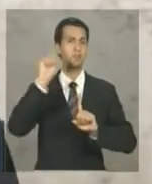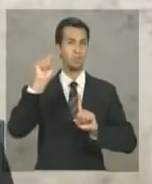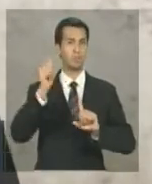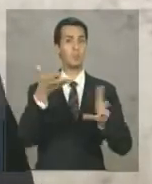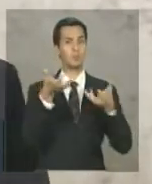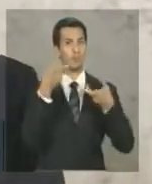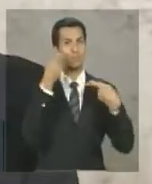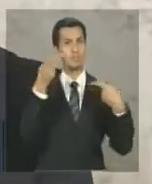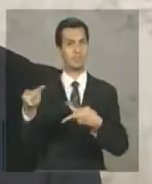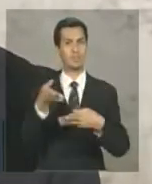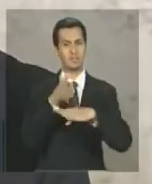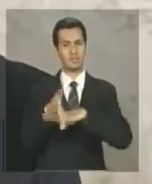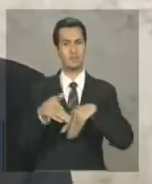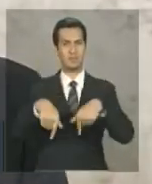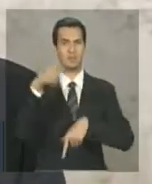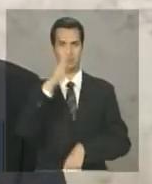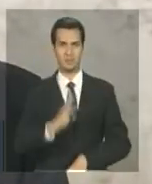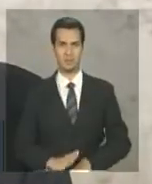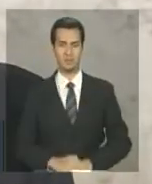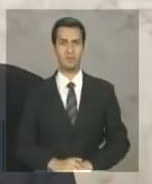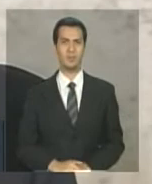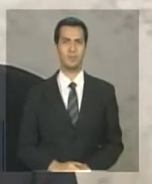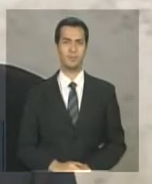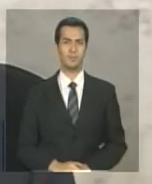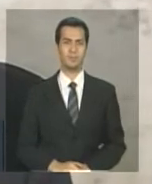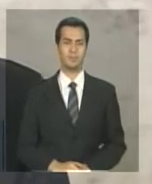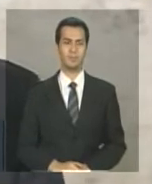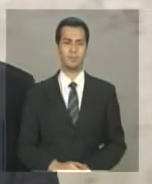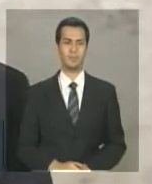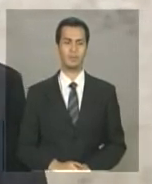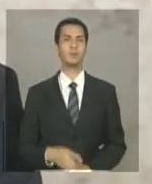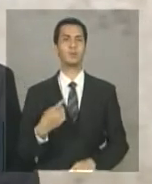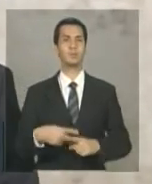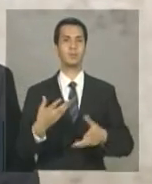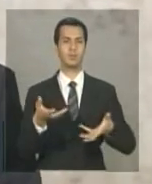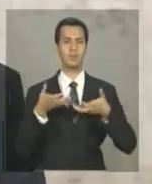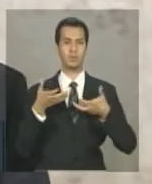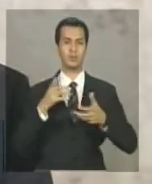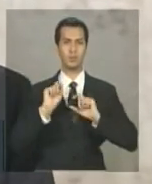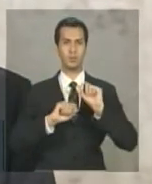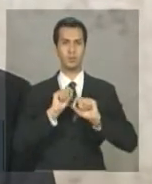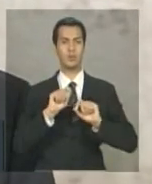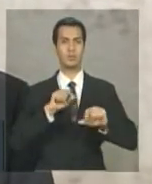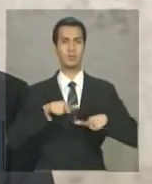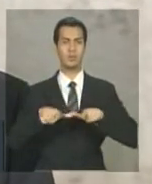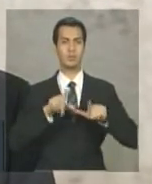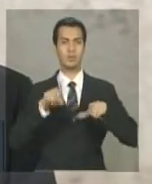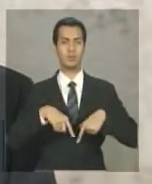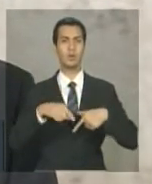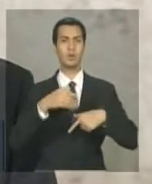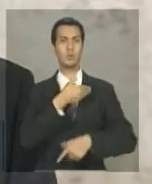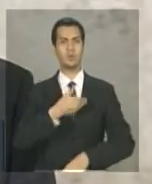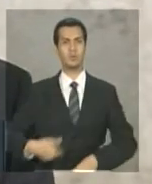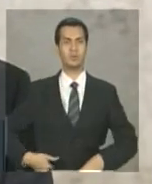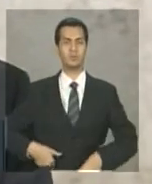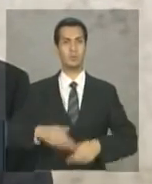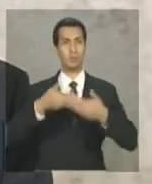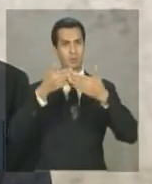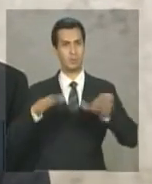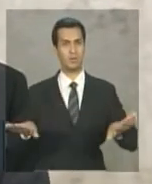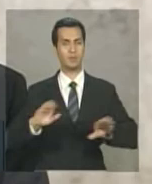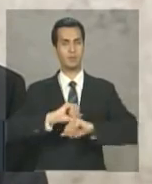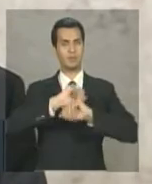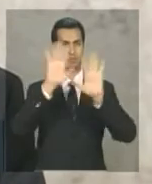uma Exatamente. reunião daquela iniciativa do governo aberto, aquele Open Governo Government, transparente, do governo transparente. Open Government.